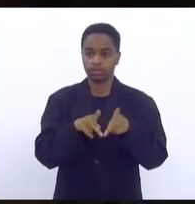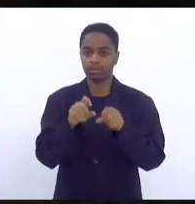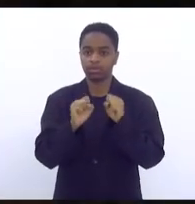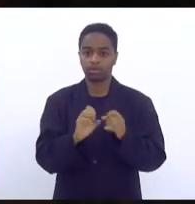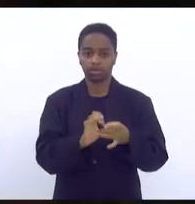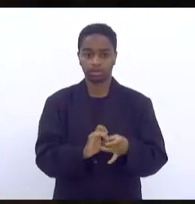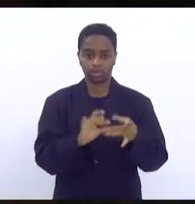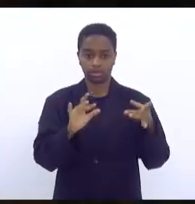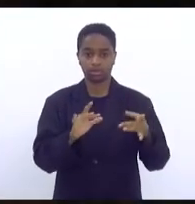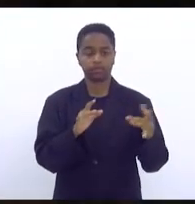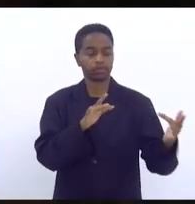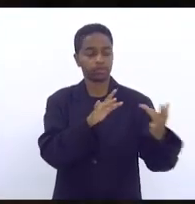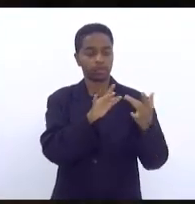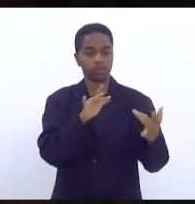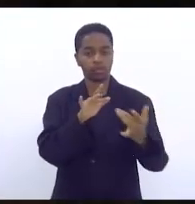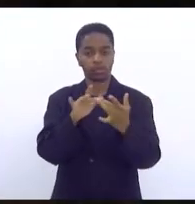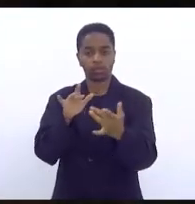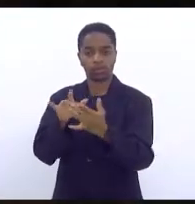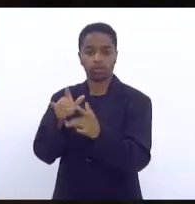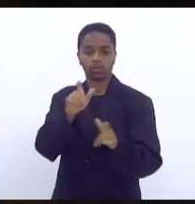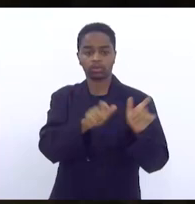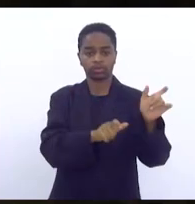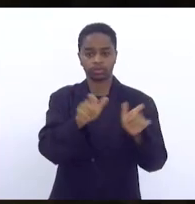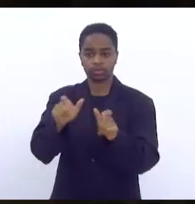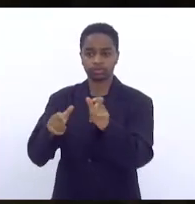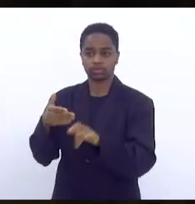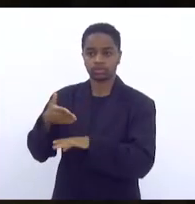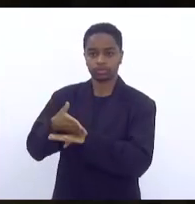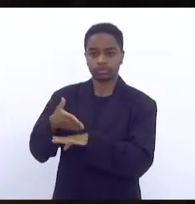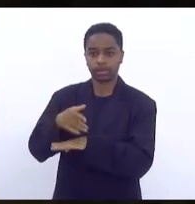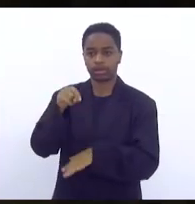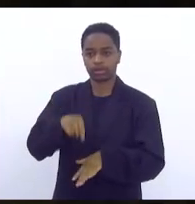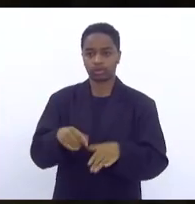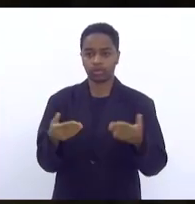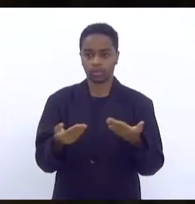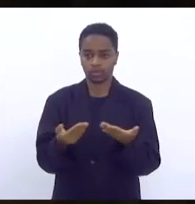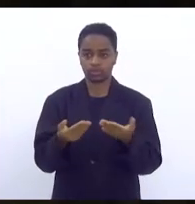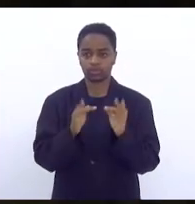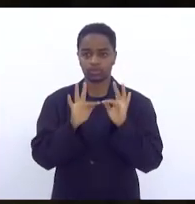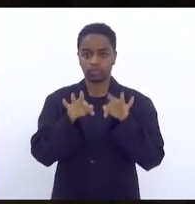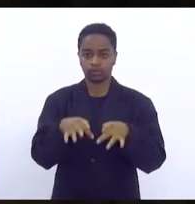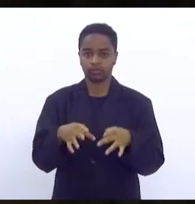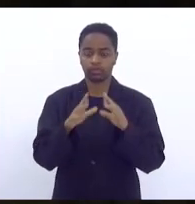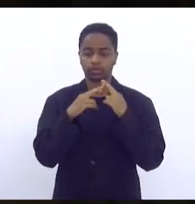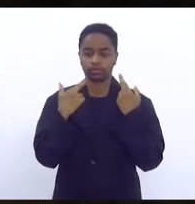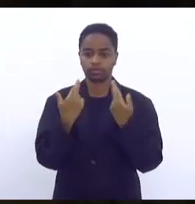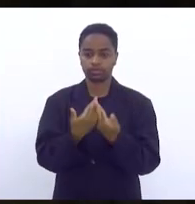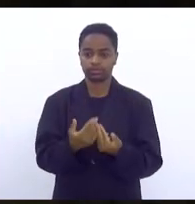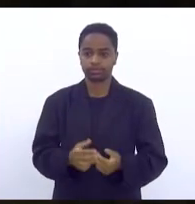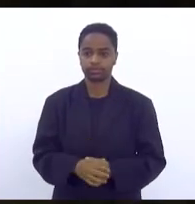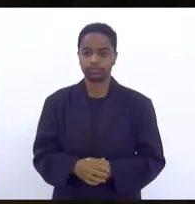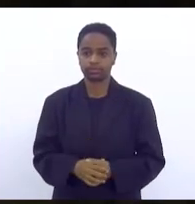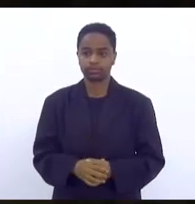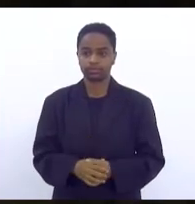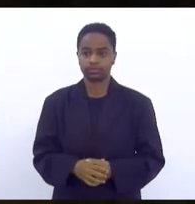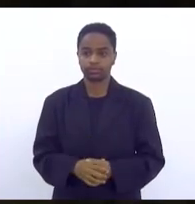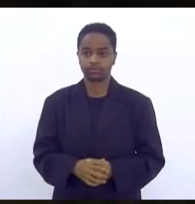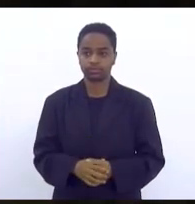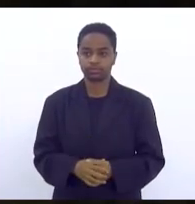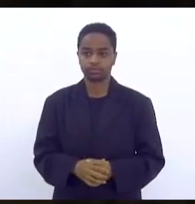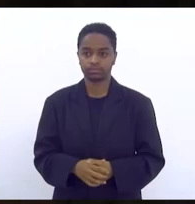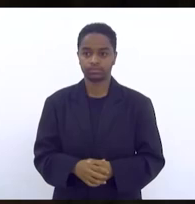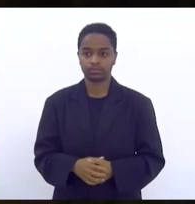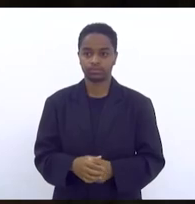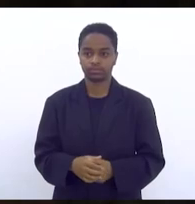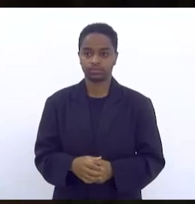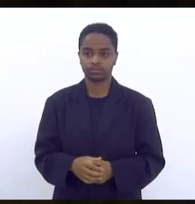à vontade para pegar o contato de todas essas comunidades que estão aqui ao final da audiência eh gente para tentar seguir